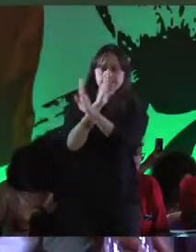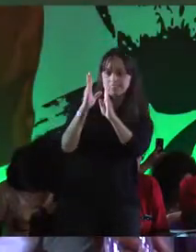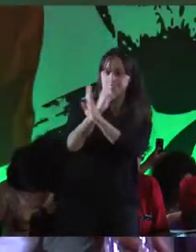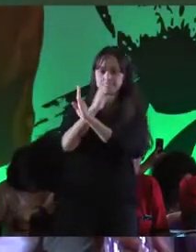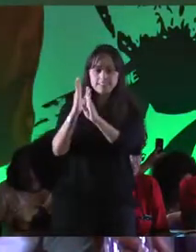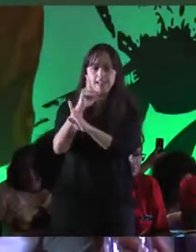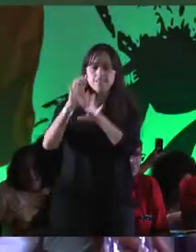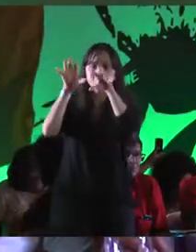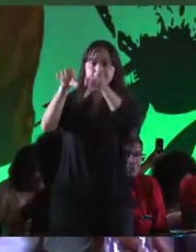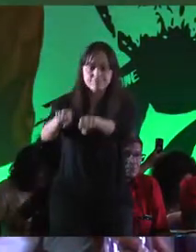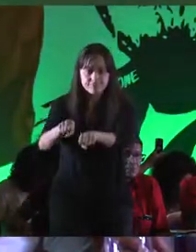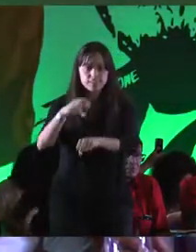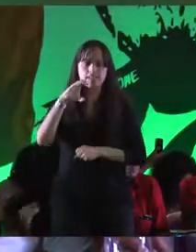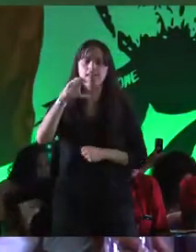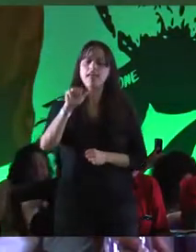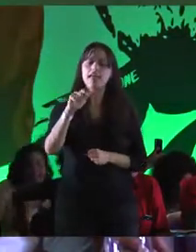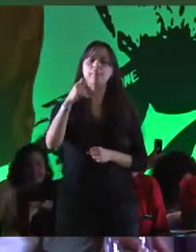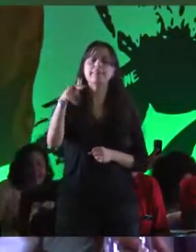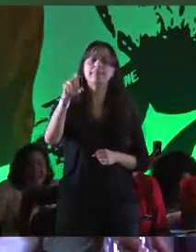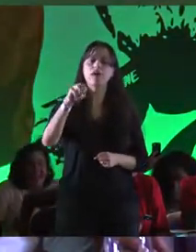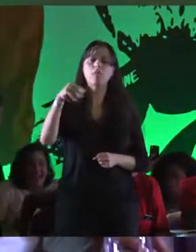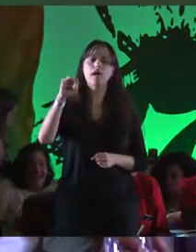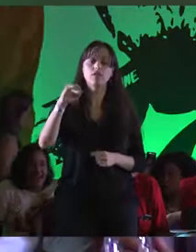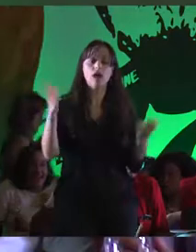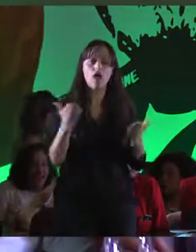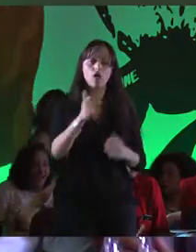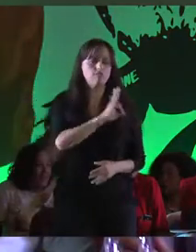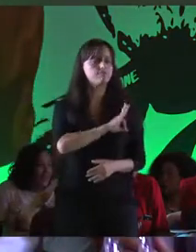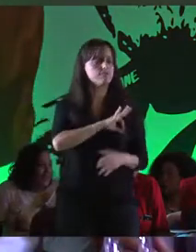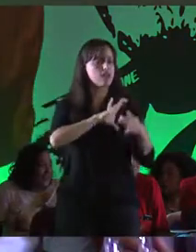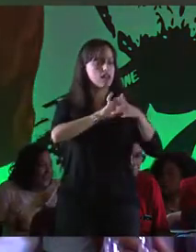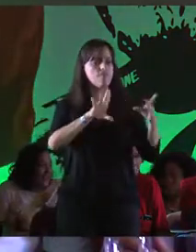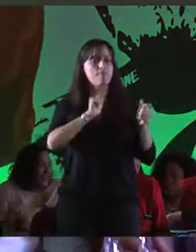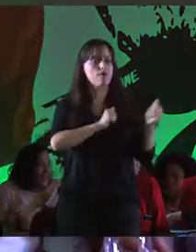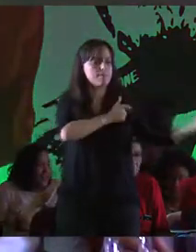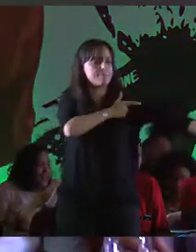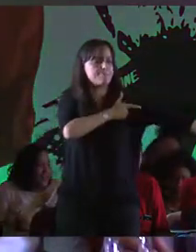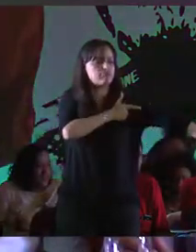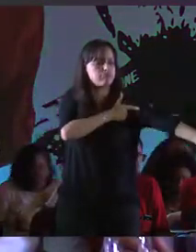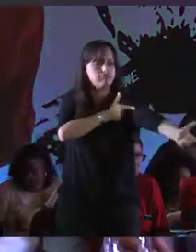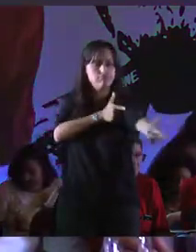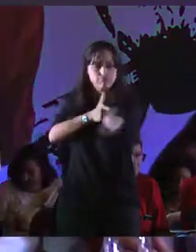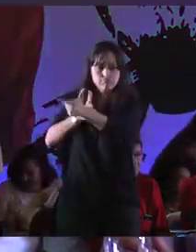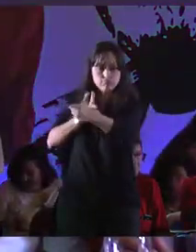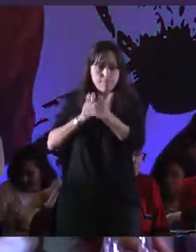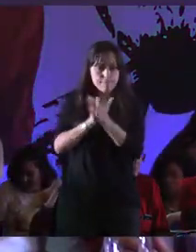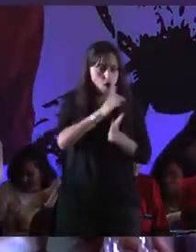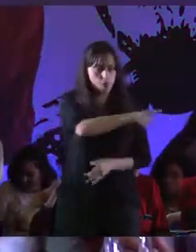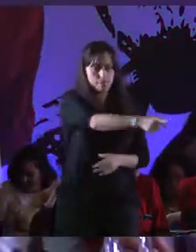são viaturas da polícia com liberdade para matar pobre negro. Eu falo